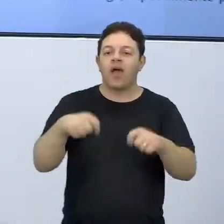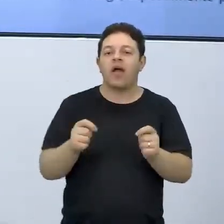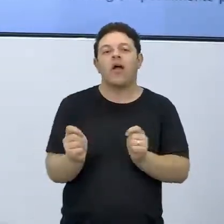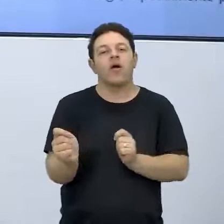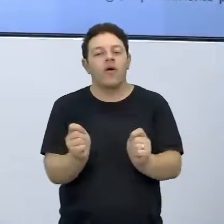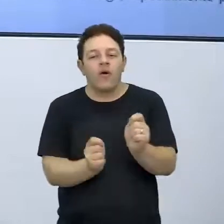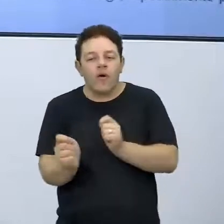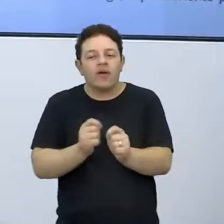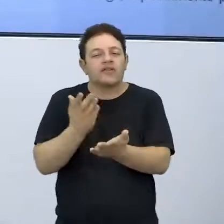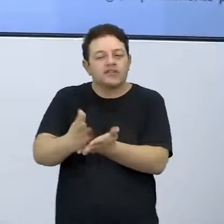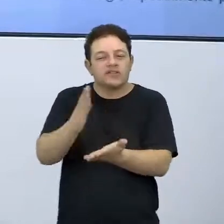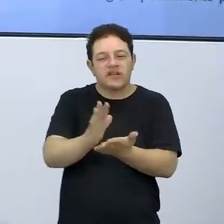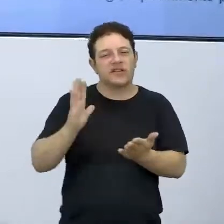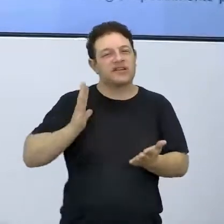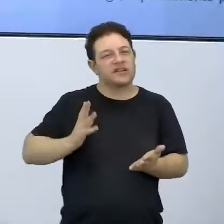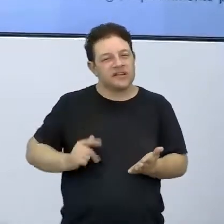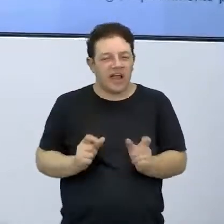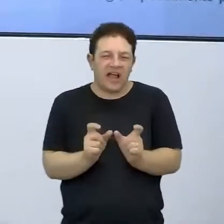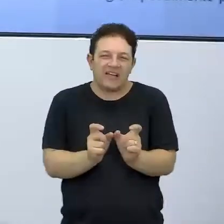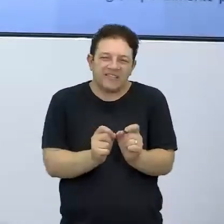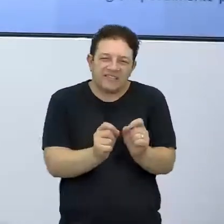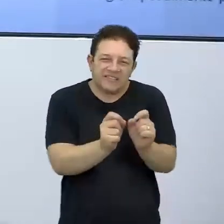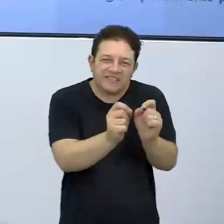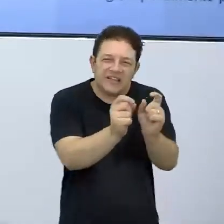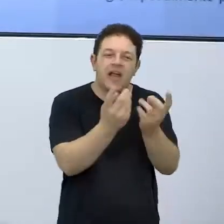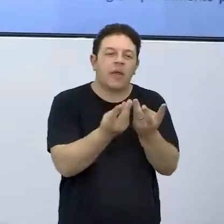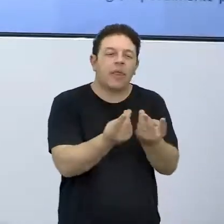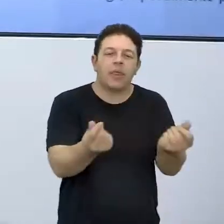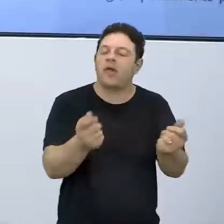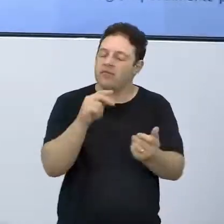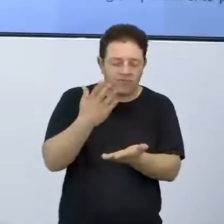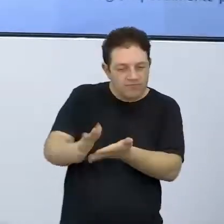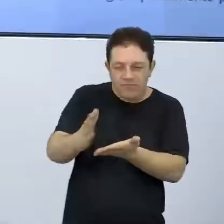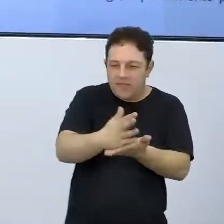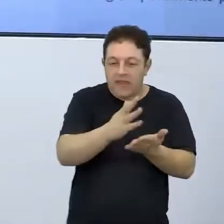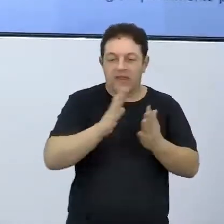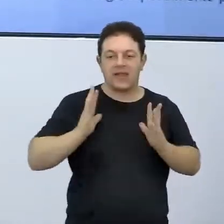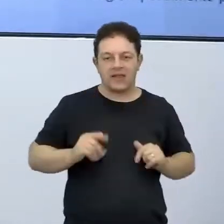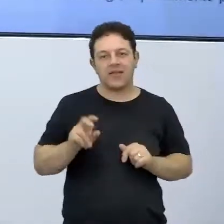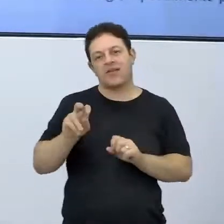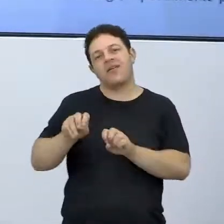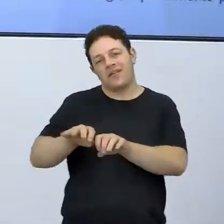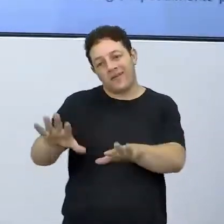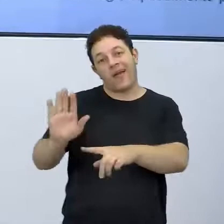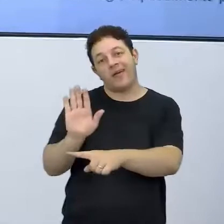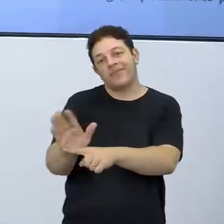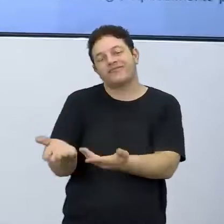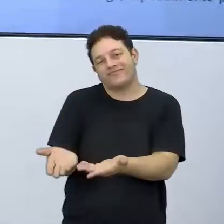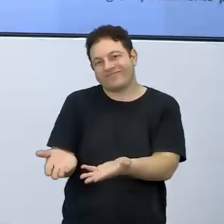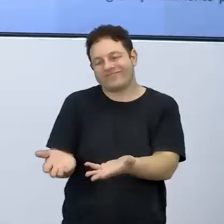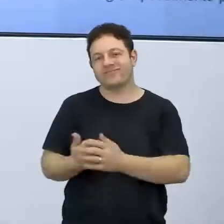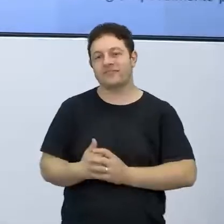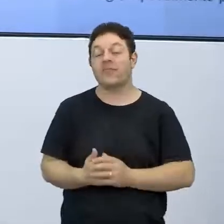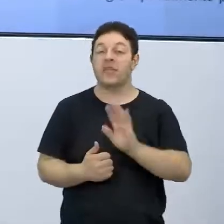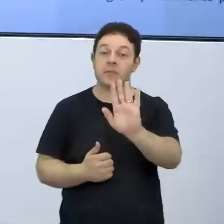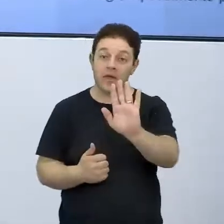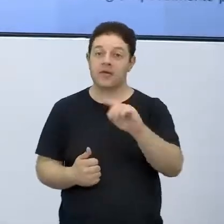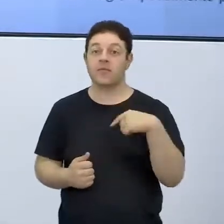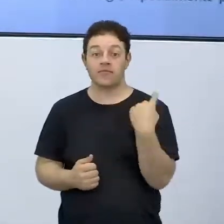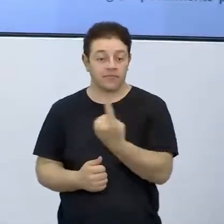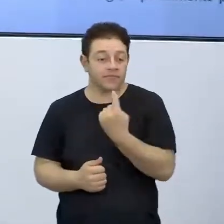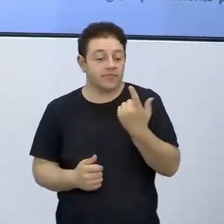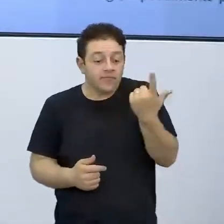aí combater pragas, né, que assolam então esses produtos. E aí, para a gente ter uma